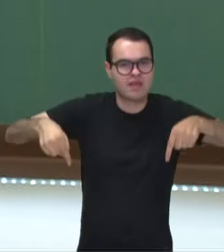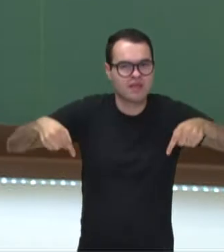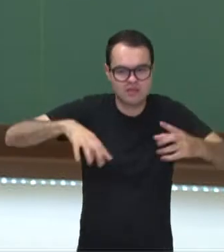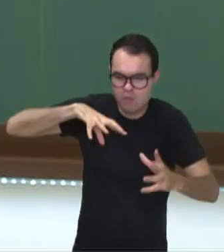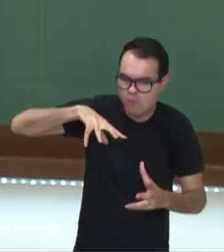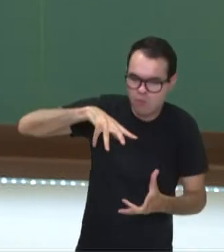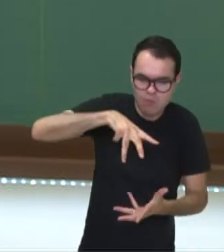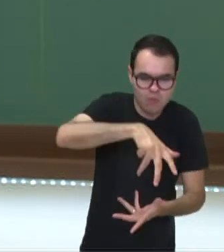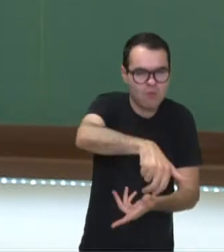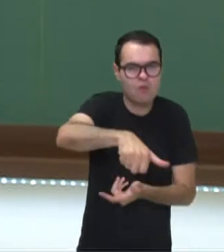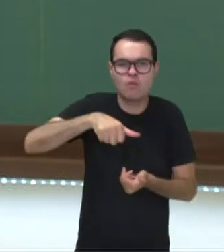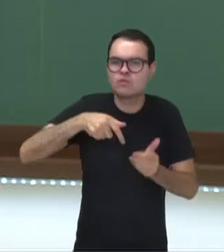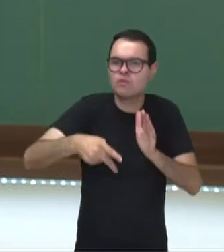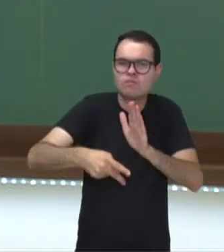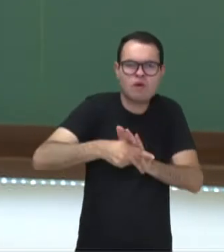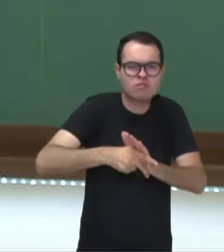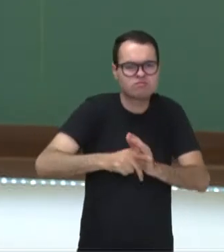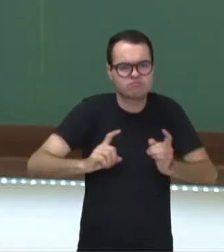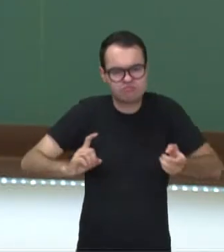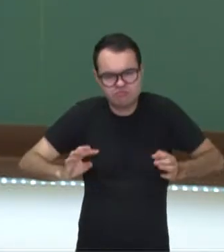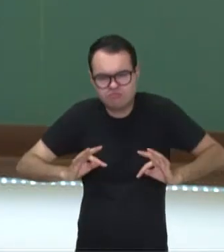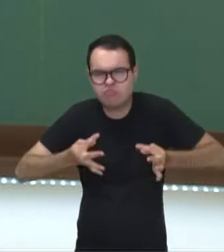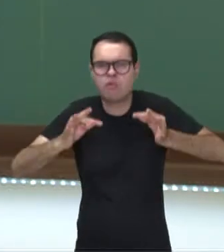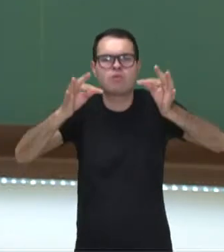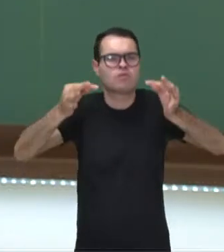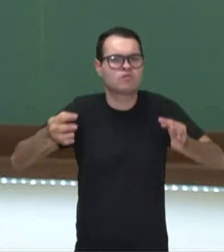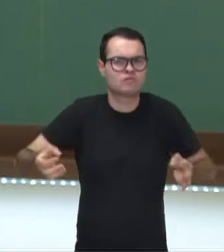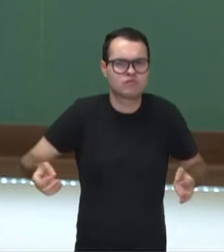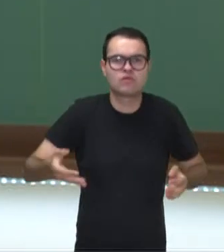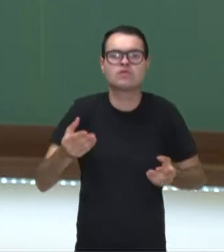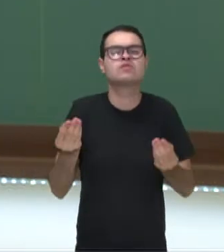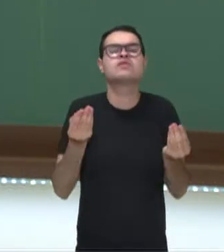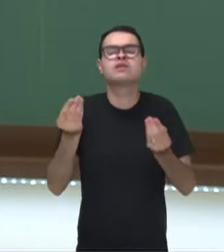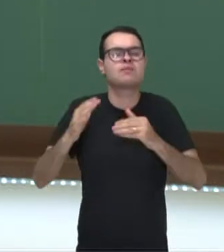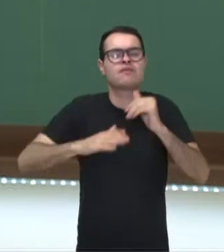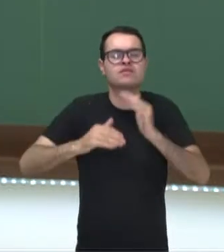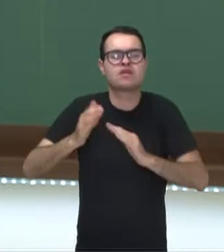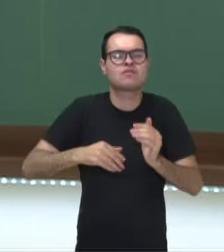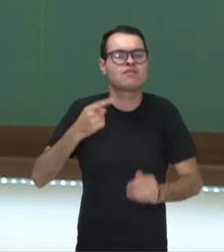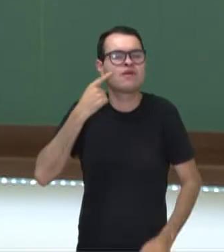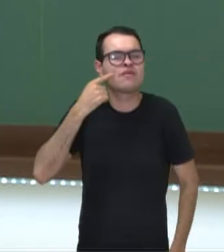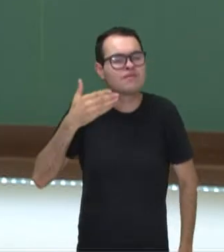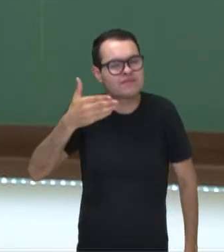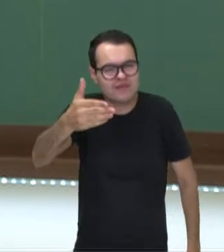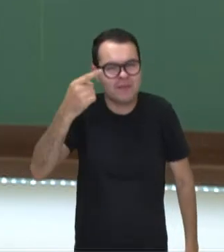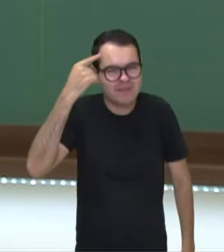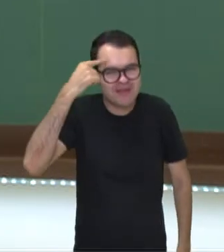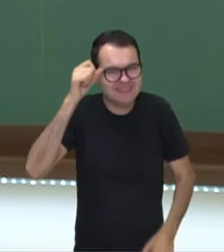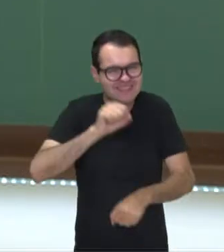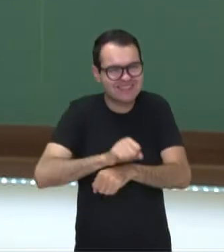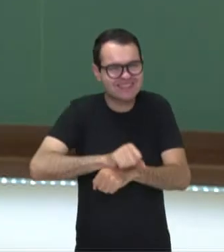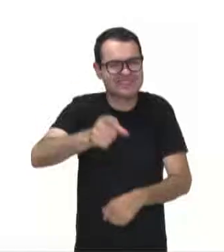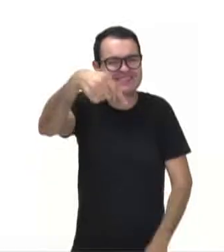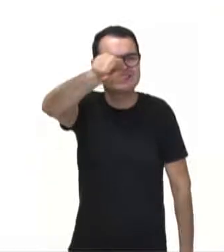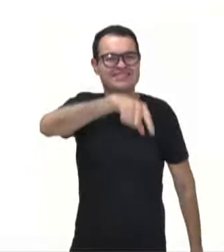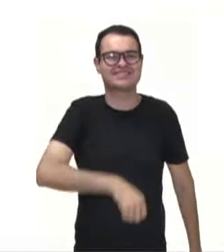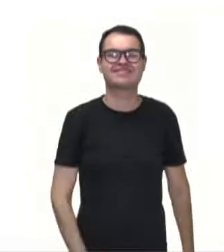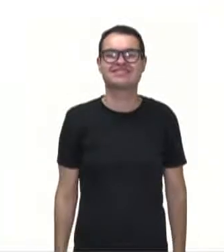que profissão com as tecnologias? Ah? Vamos a ver, piense, espero.